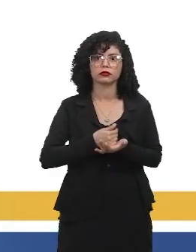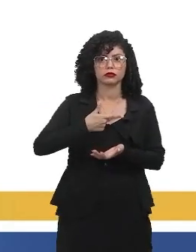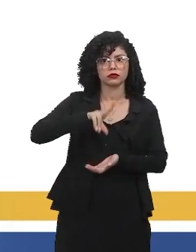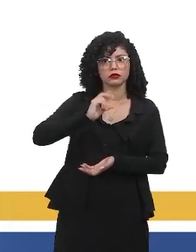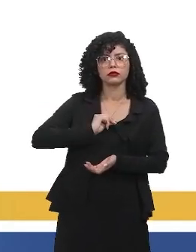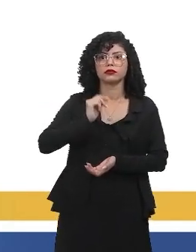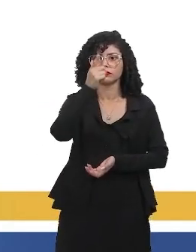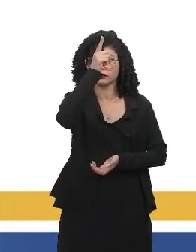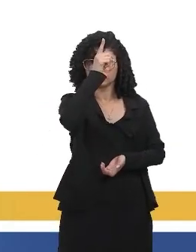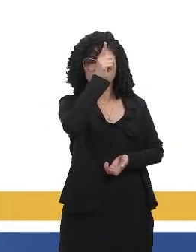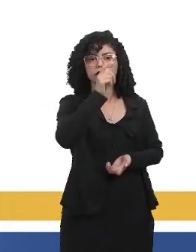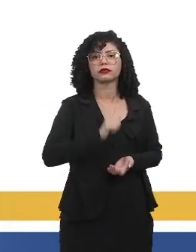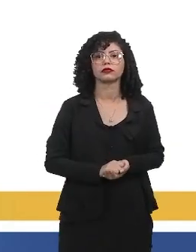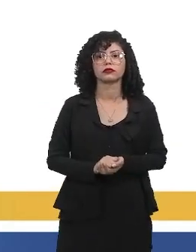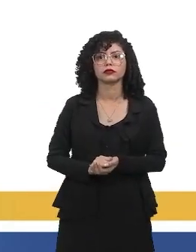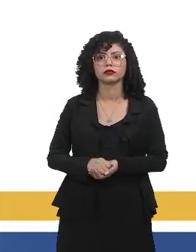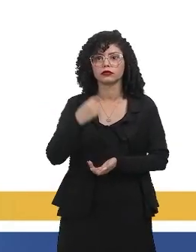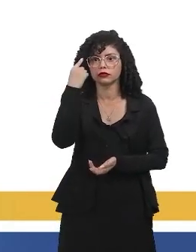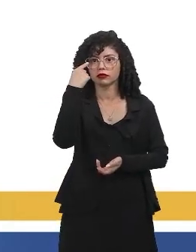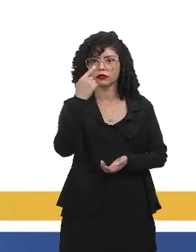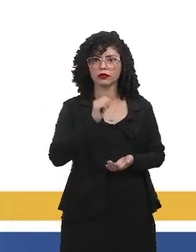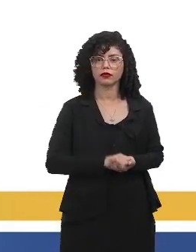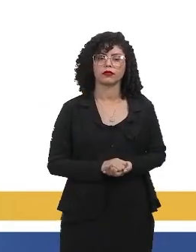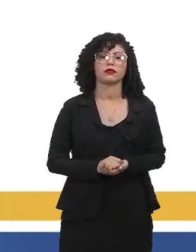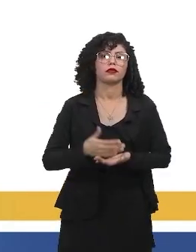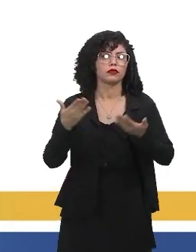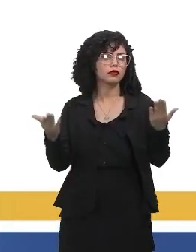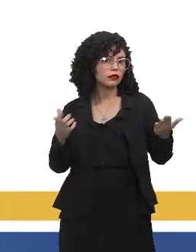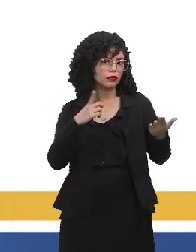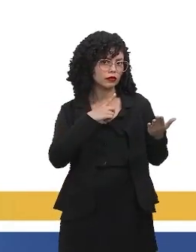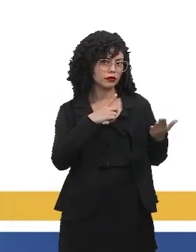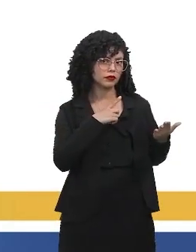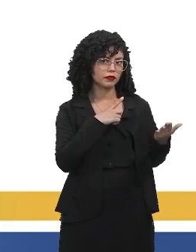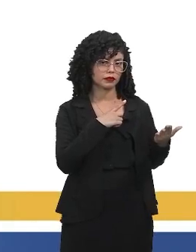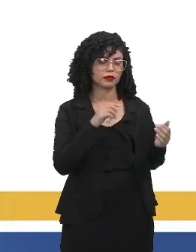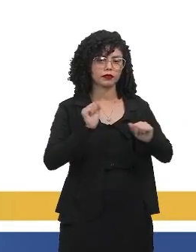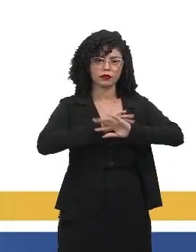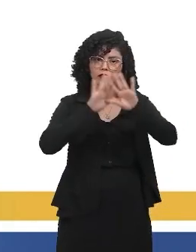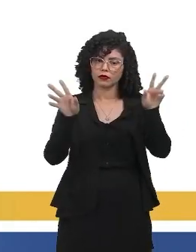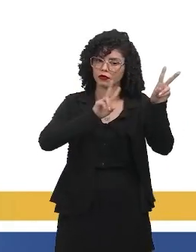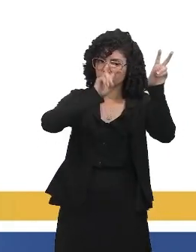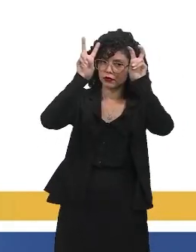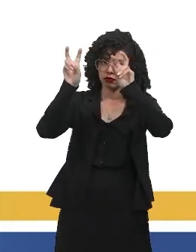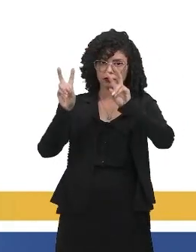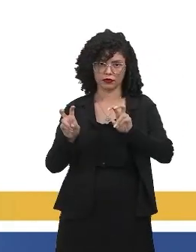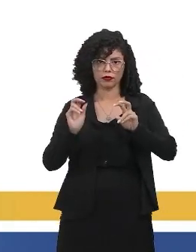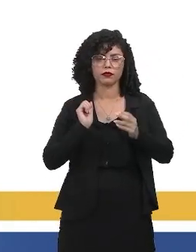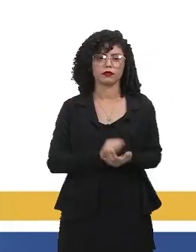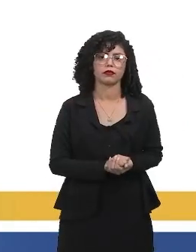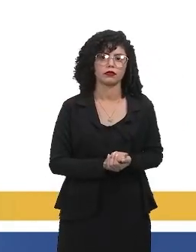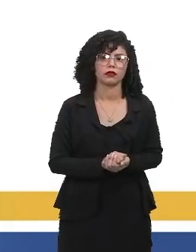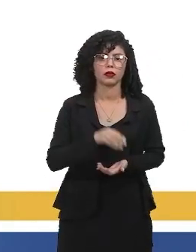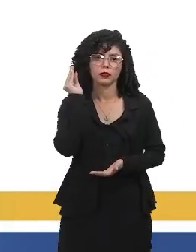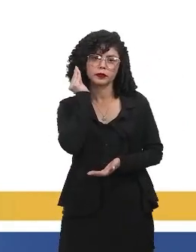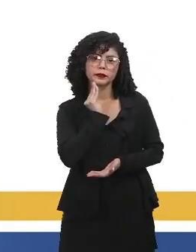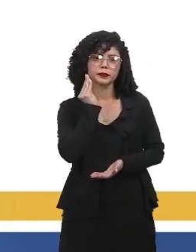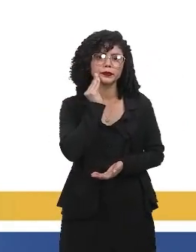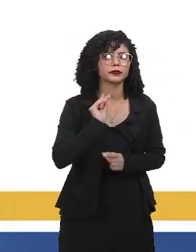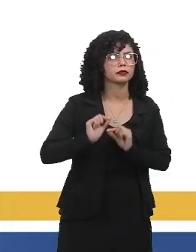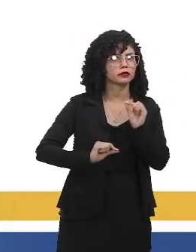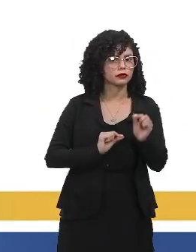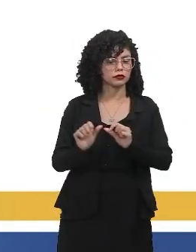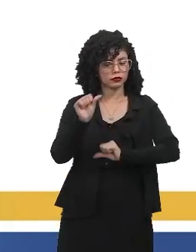portugueses, alemães e espanhóis. Então, existia um claro aspecto de uma tentativa